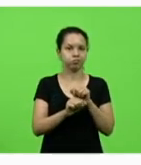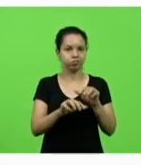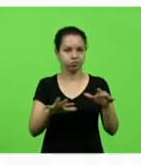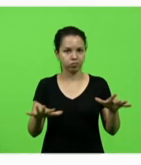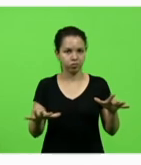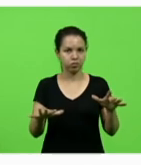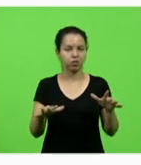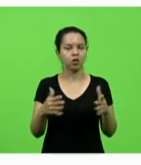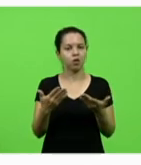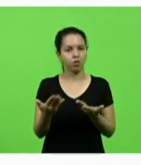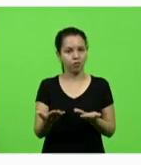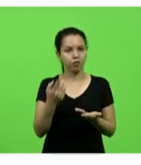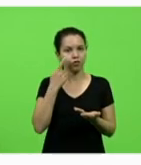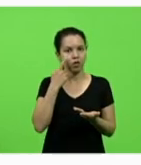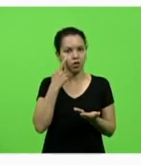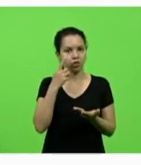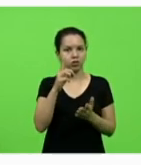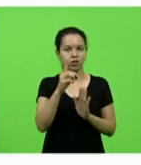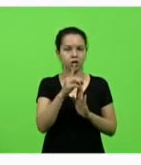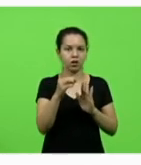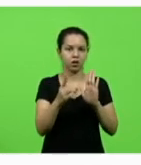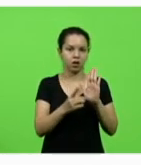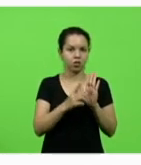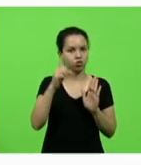decreto estadual, que é de